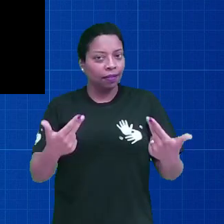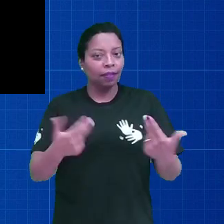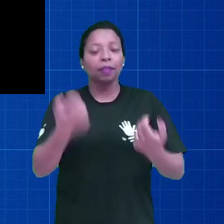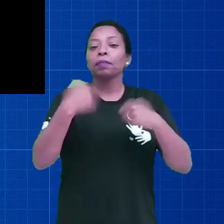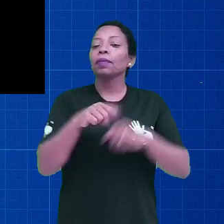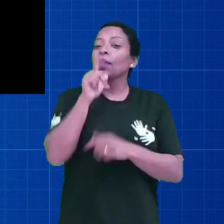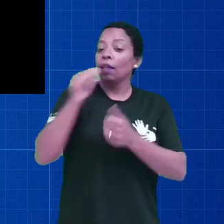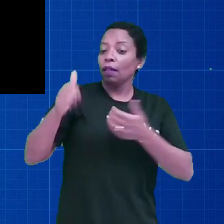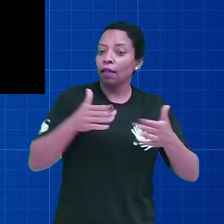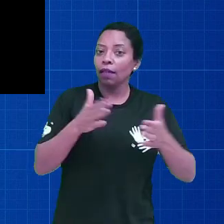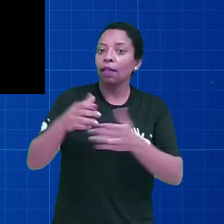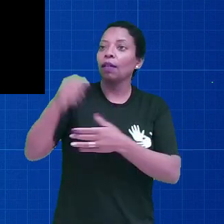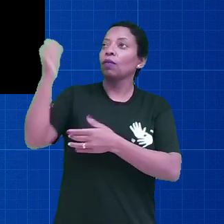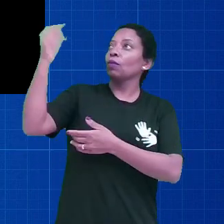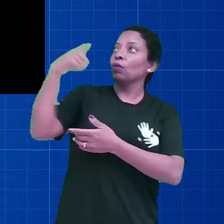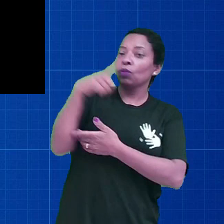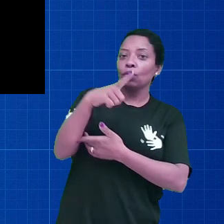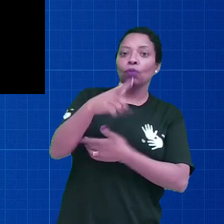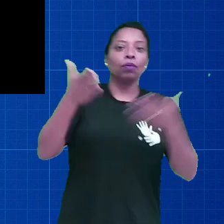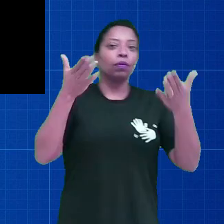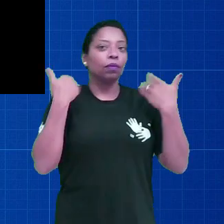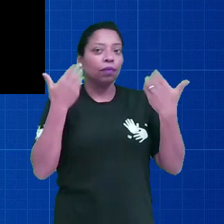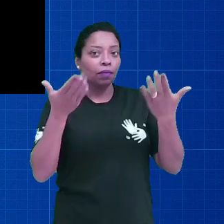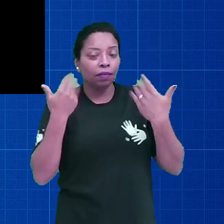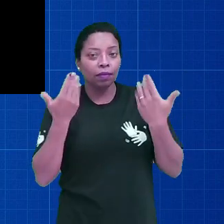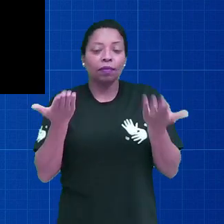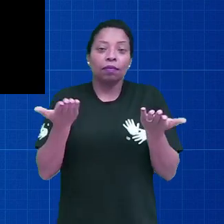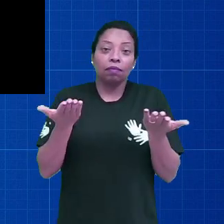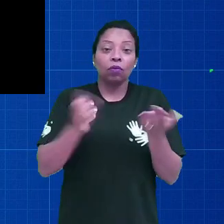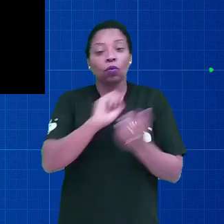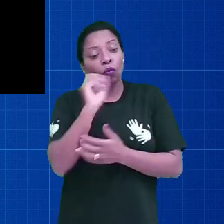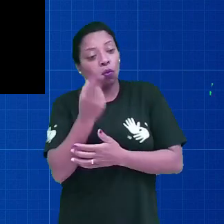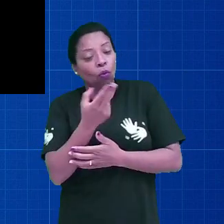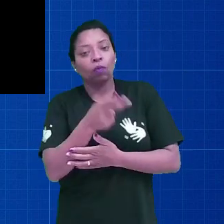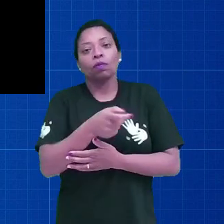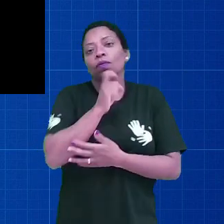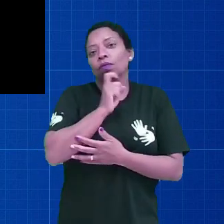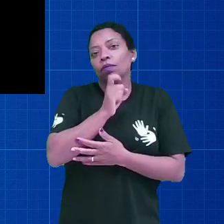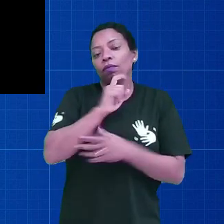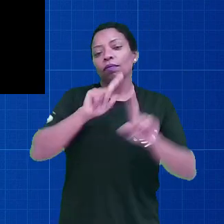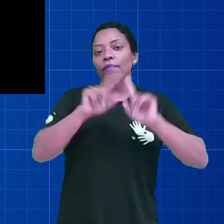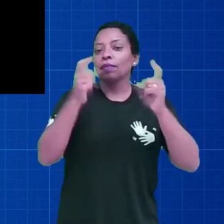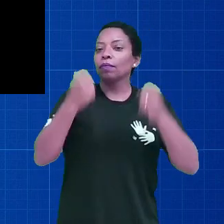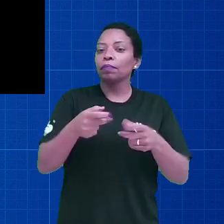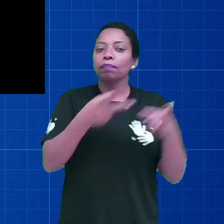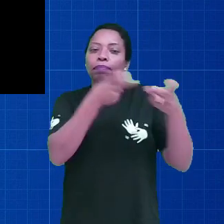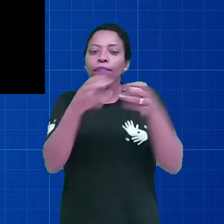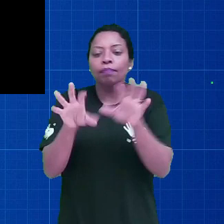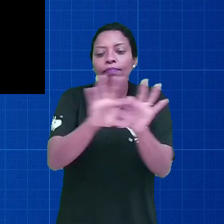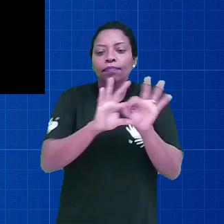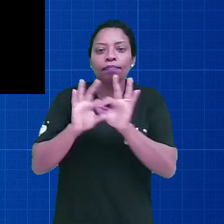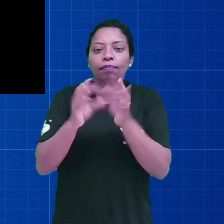a questão da luz, né, da temperatura, e que devem ser observados juntamente com a questão do